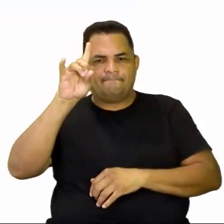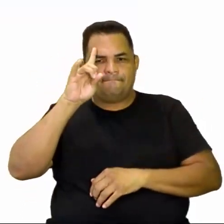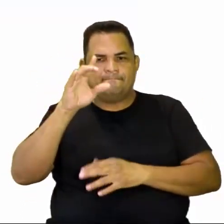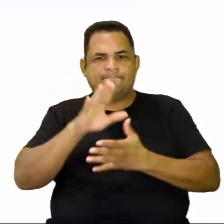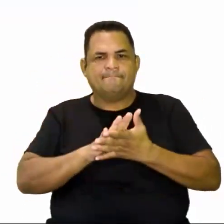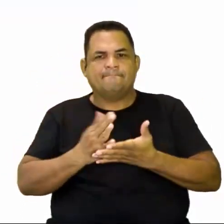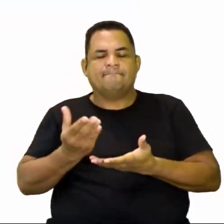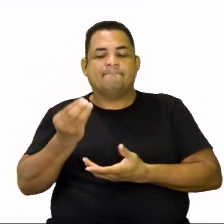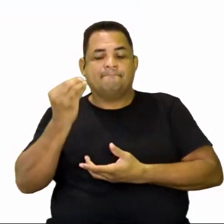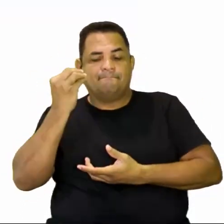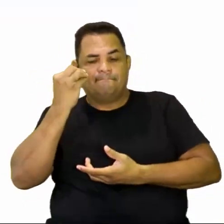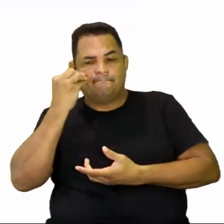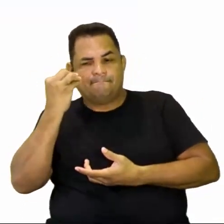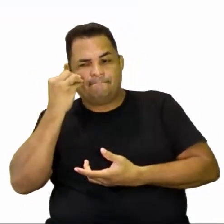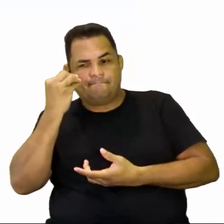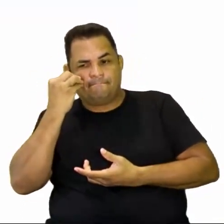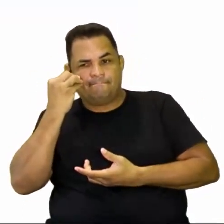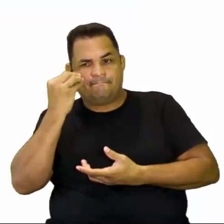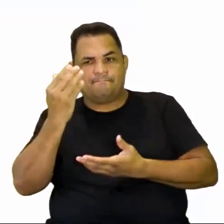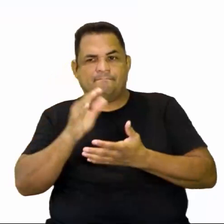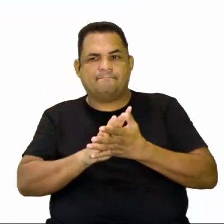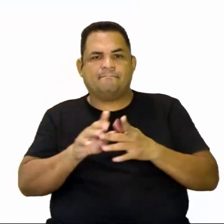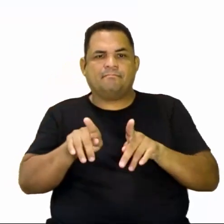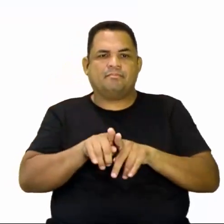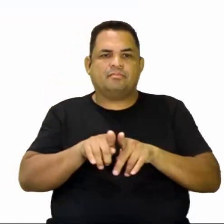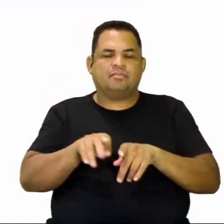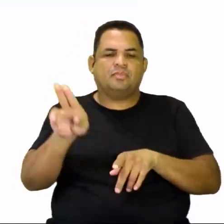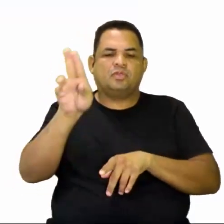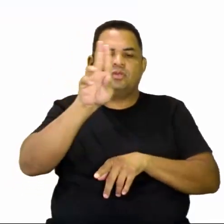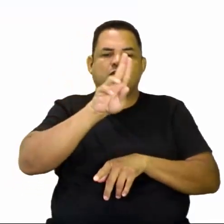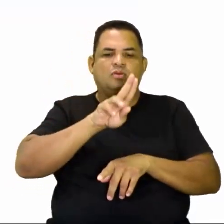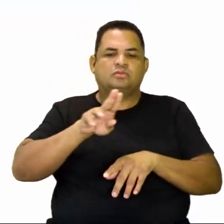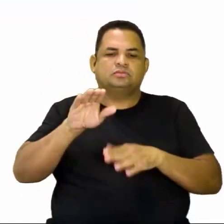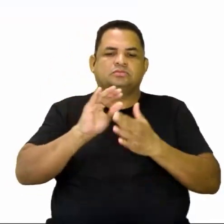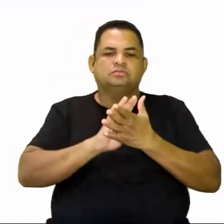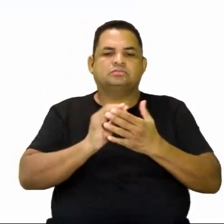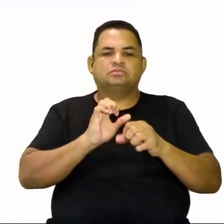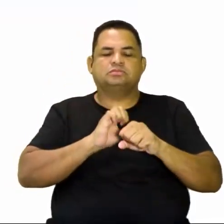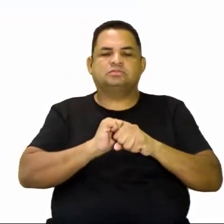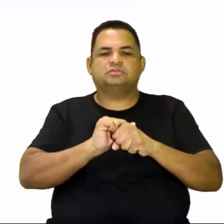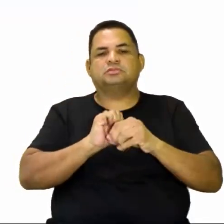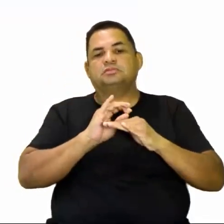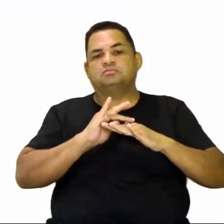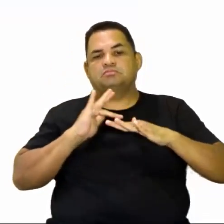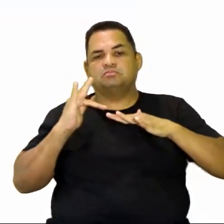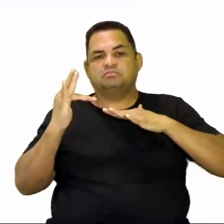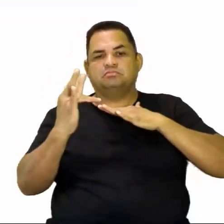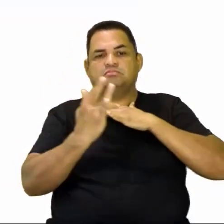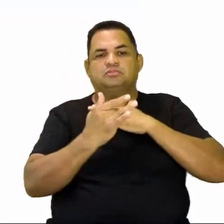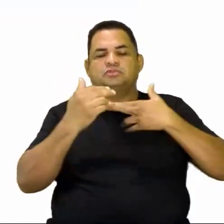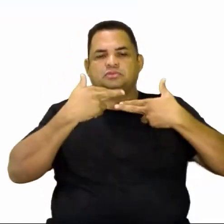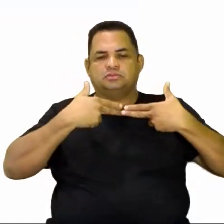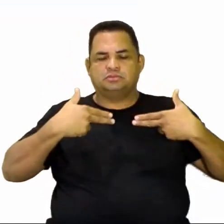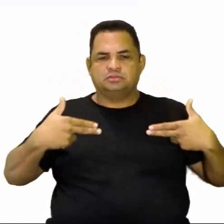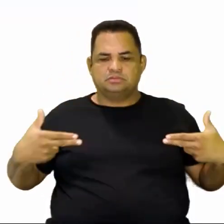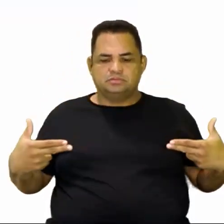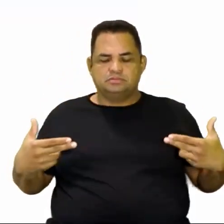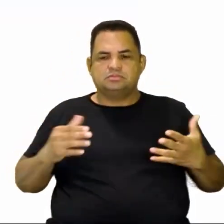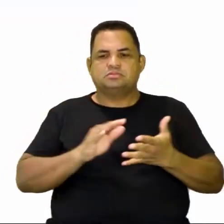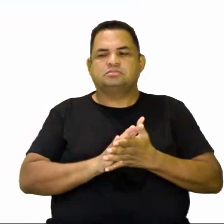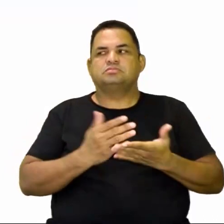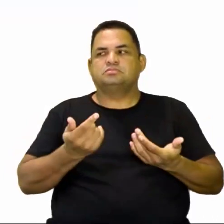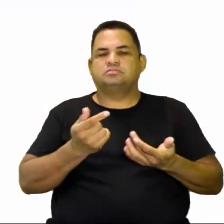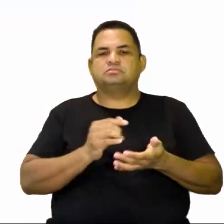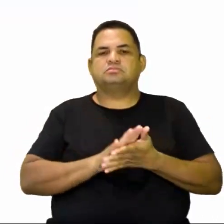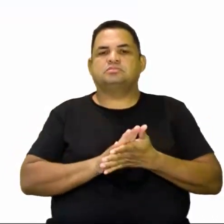cotidiano experimentalmente e por meios multimídios. Então, isso aqui significa dizer que o aluno